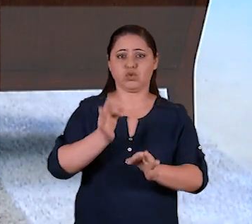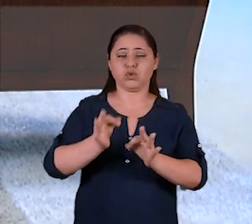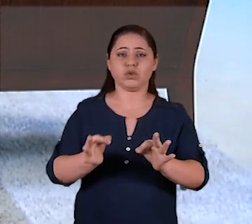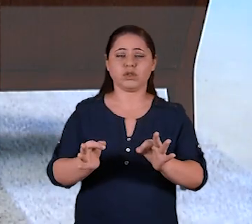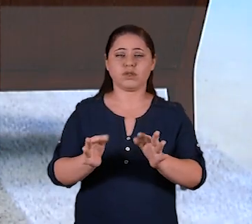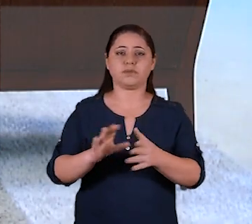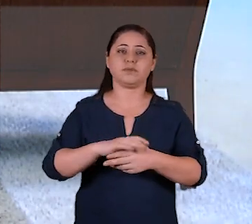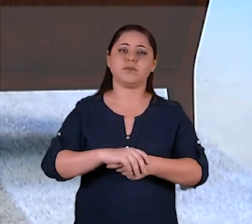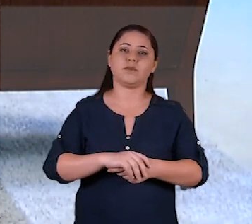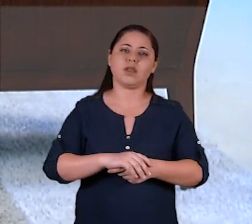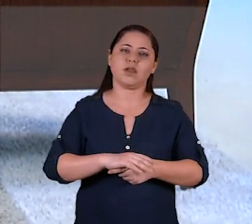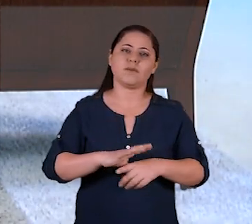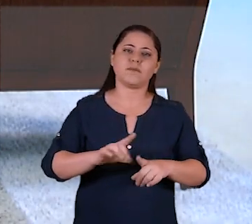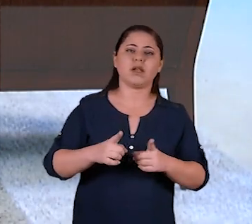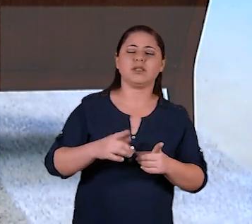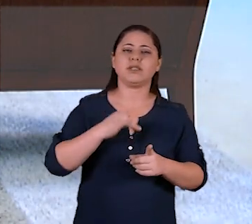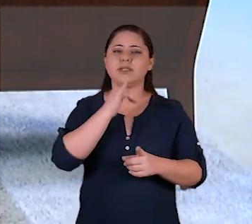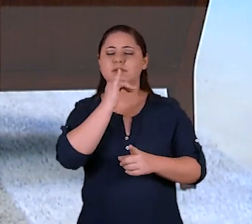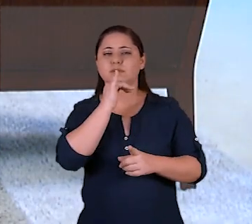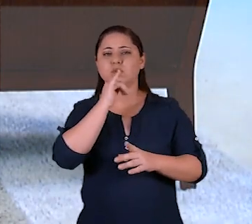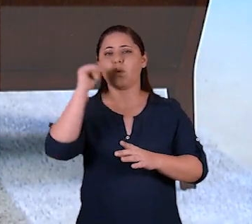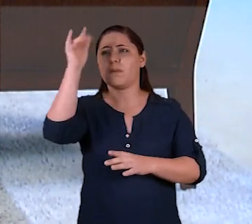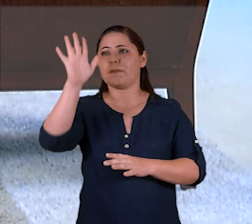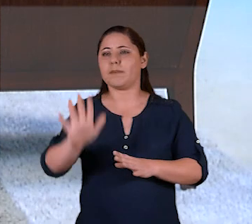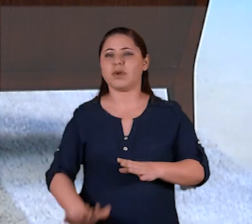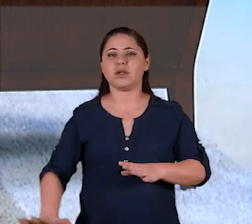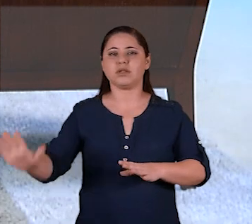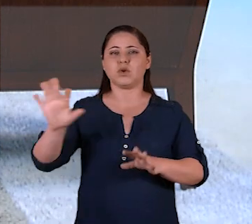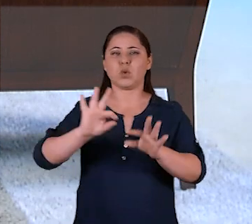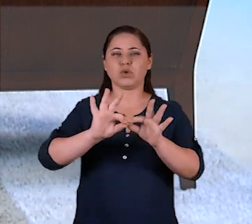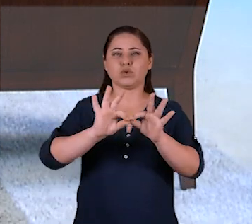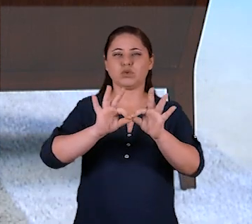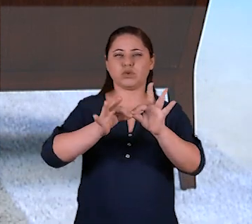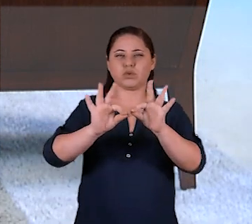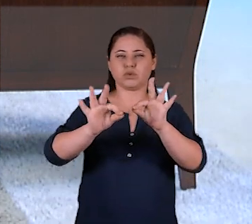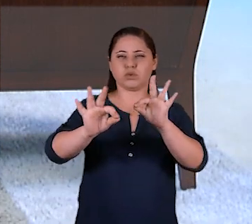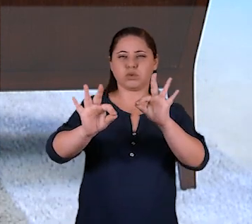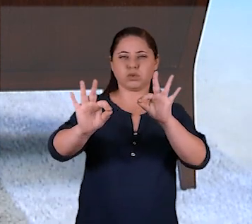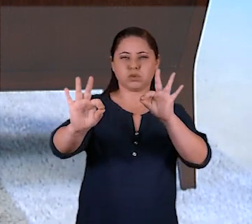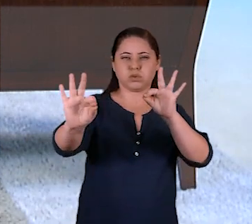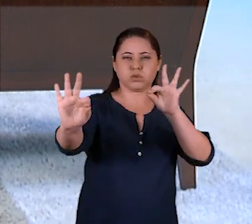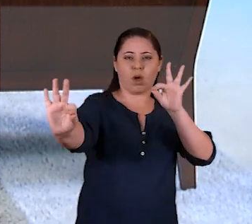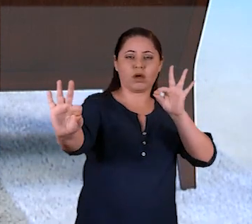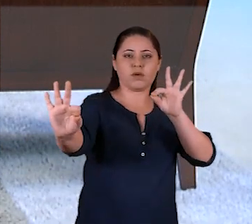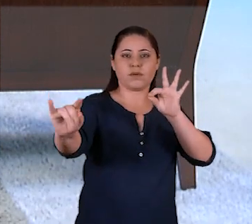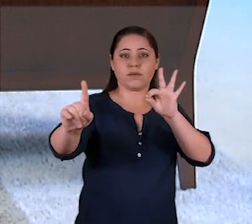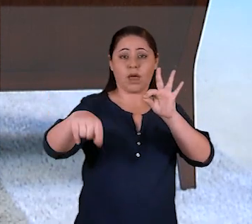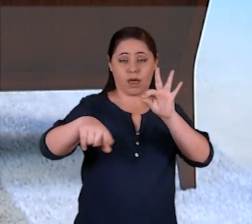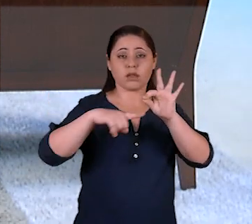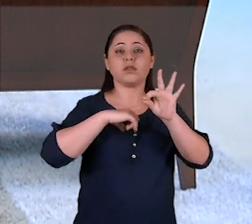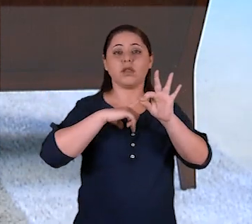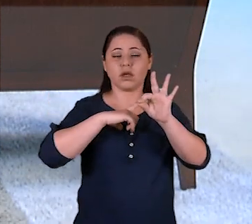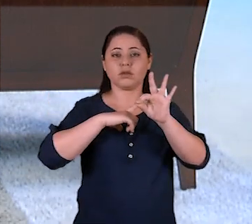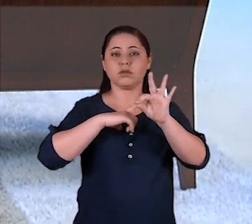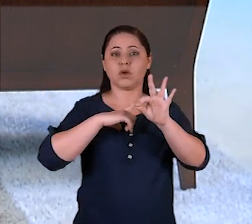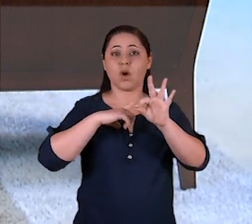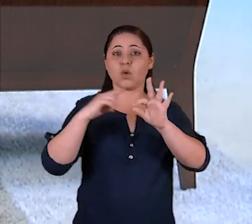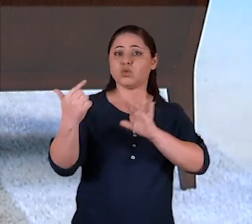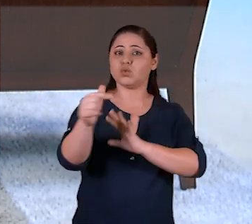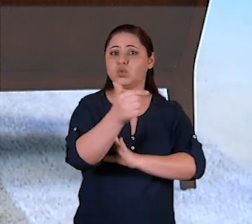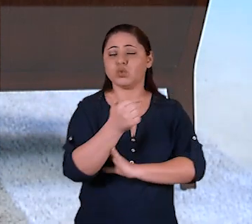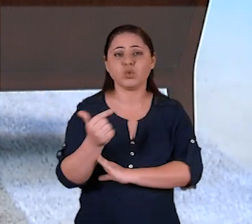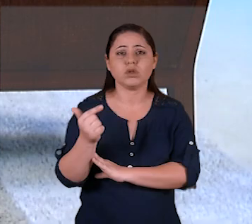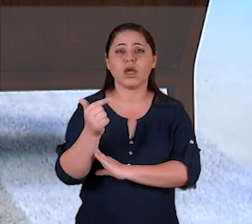aconteceriam para localizações no Brasil muito longínquas, isso, né? Como ele consultou, a questão de tem que ter, onde não